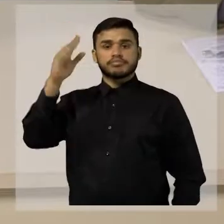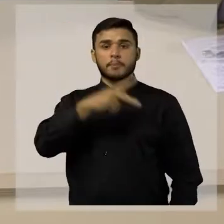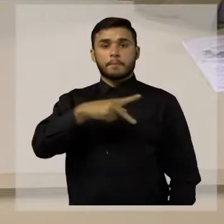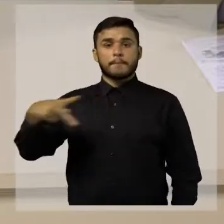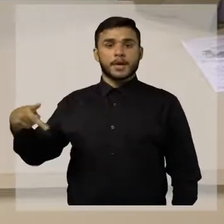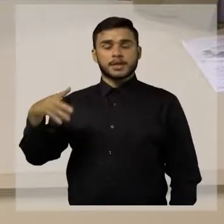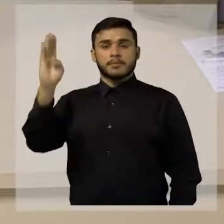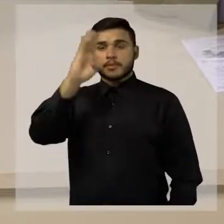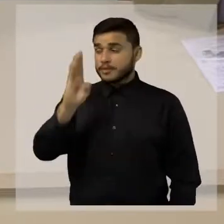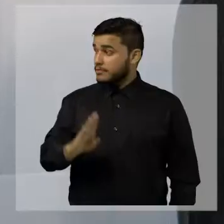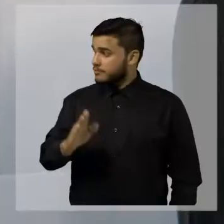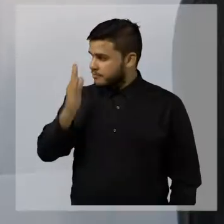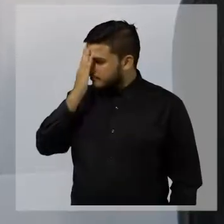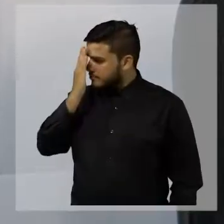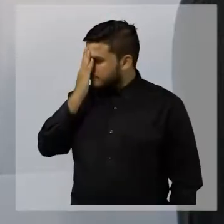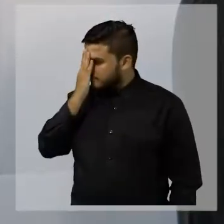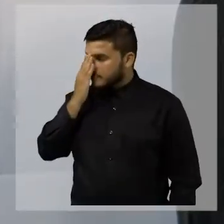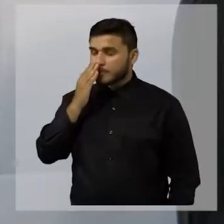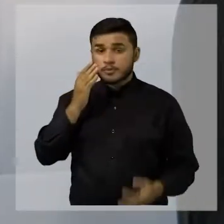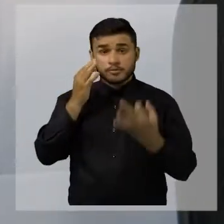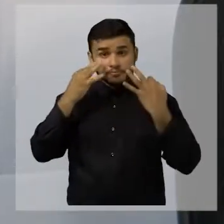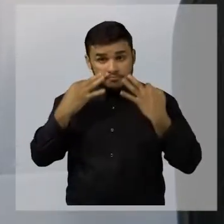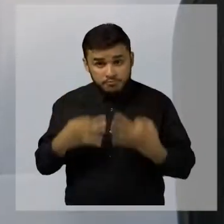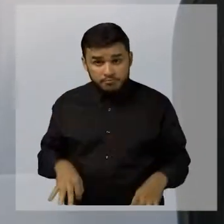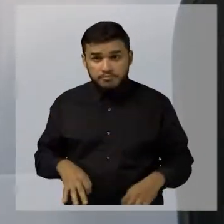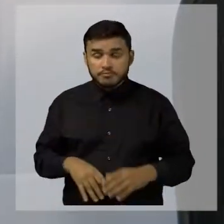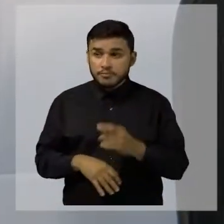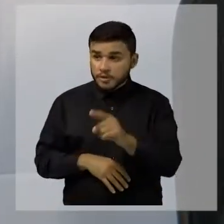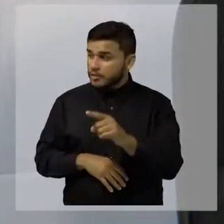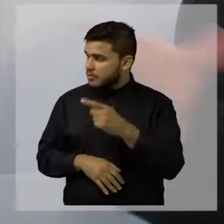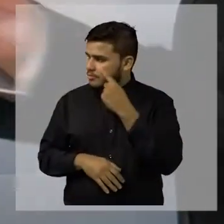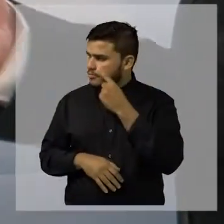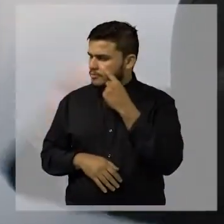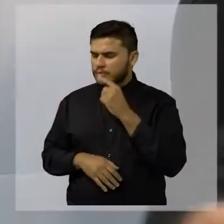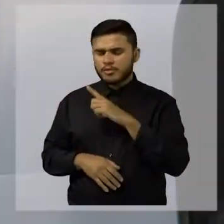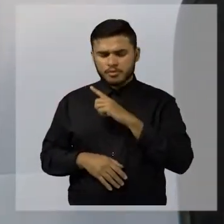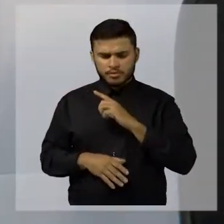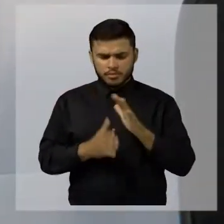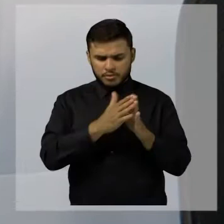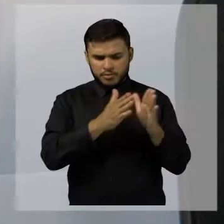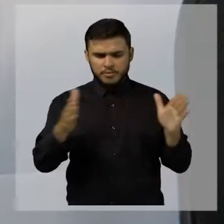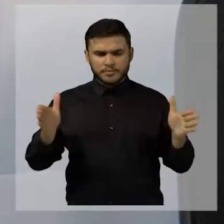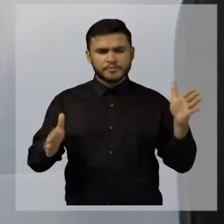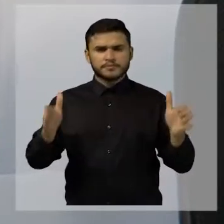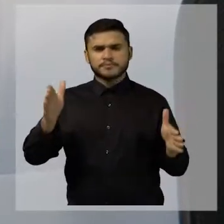Então, eu acho que ele decidiu que, como ficou distante o período até mesmo que ele